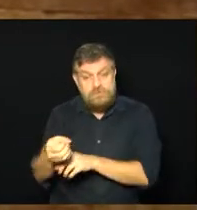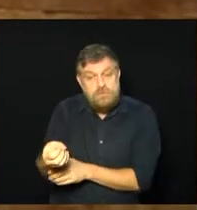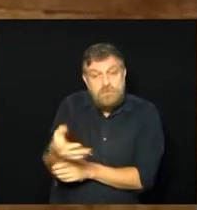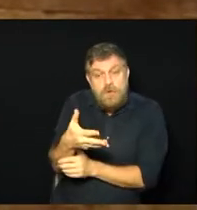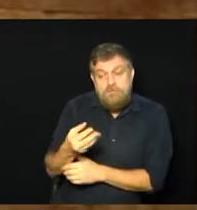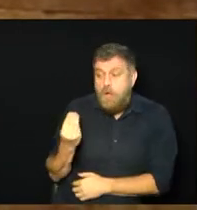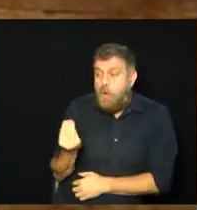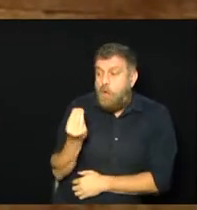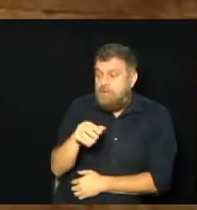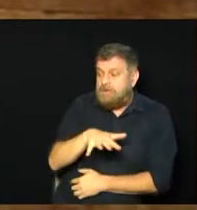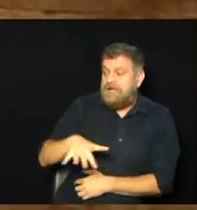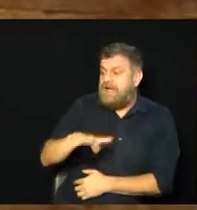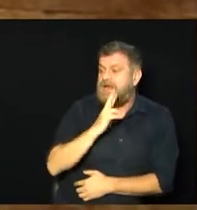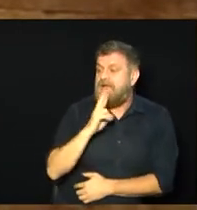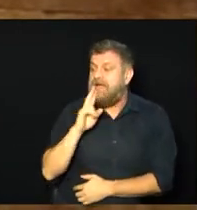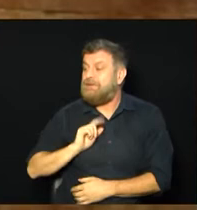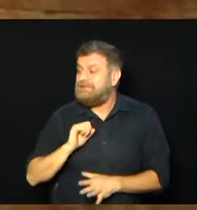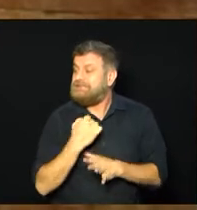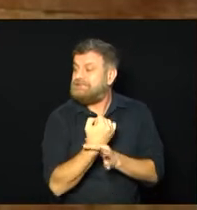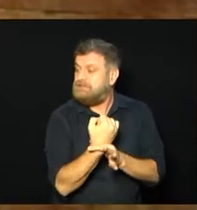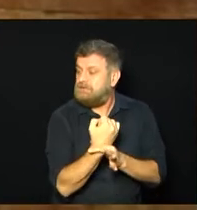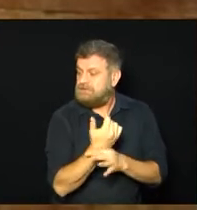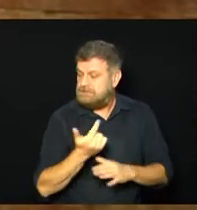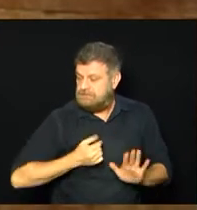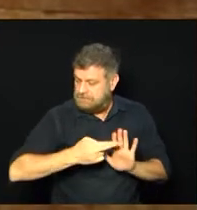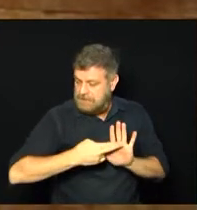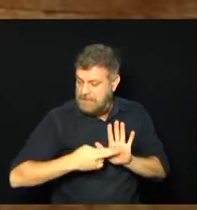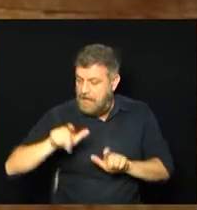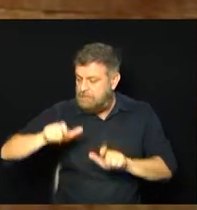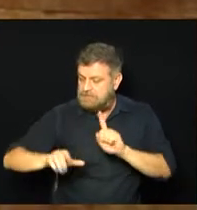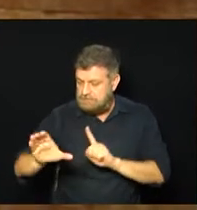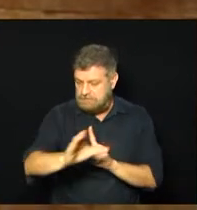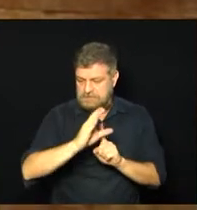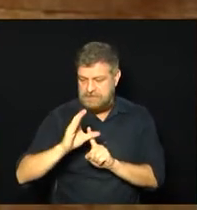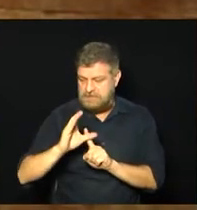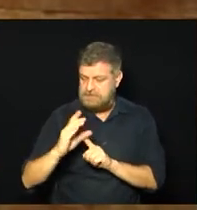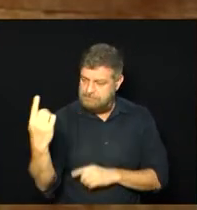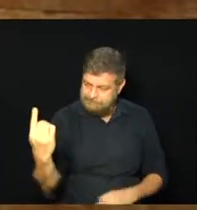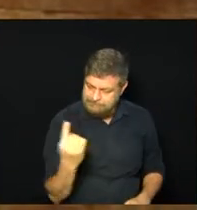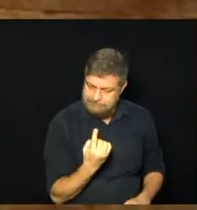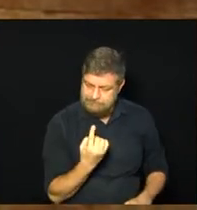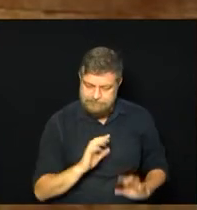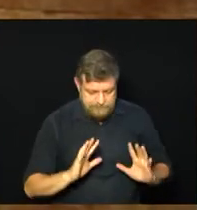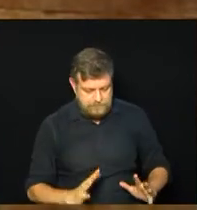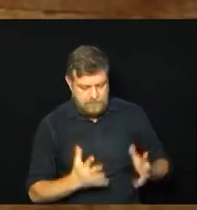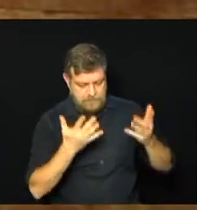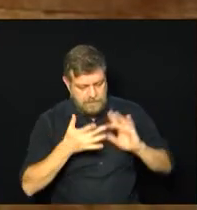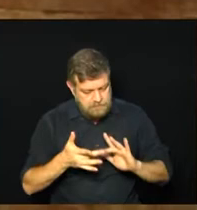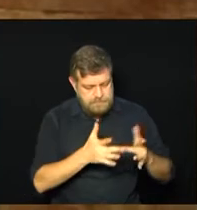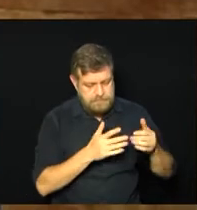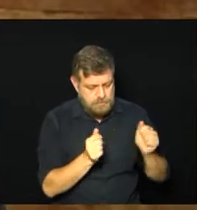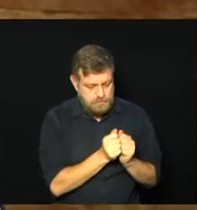o setor vai oferecer segurança, né, para aquele cliente que quer se confraternizar e fazer aquele happy